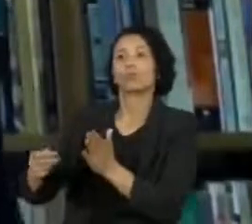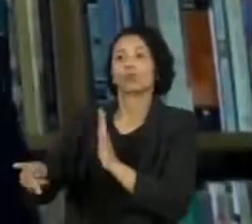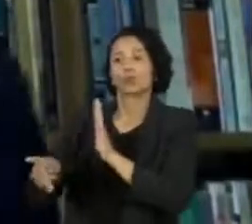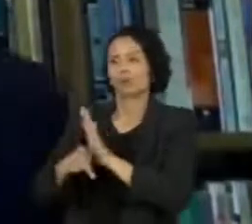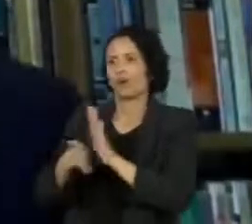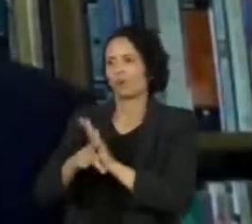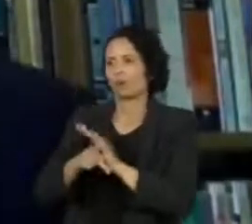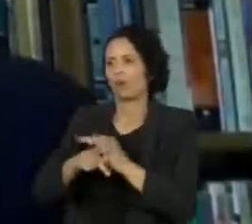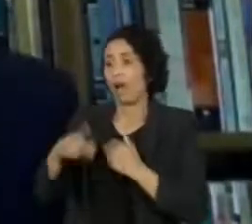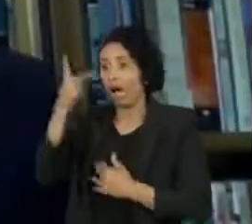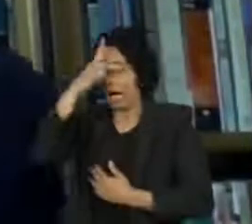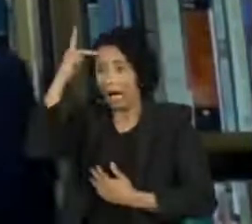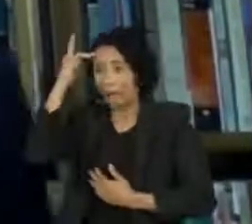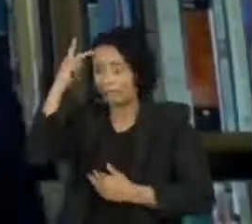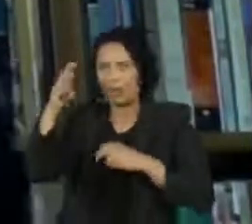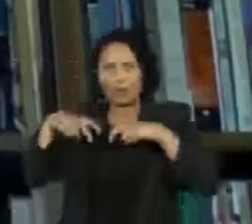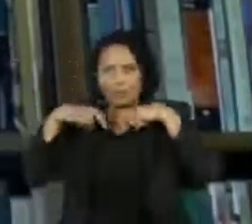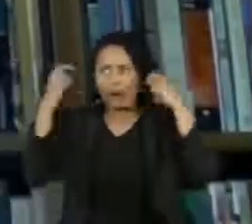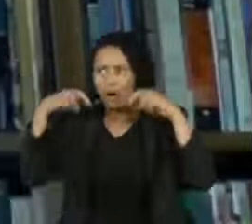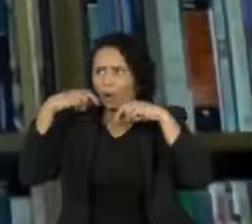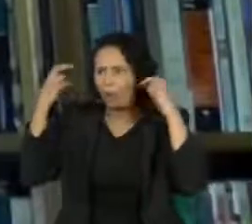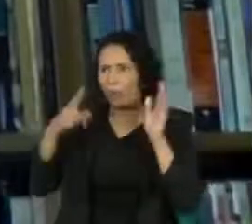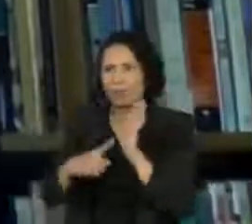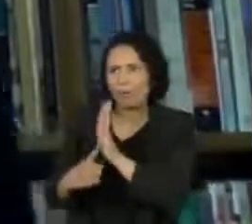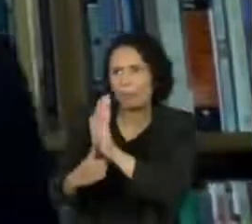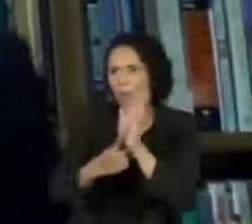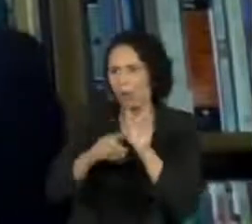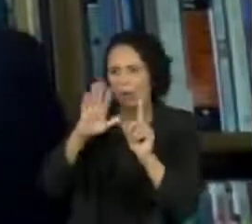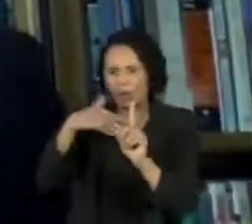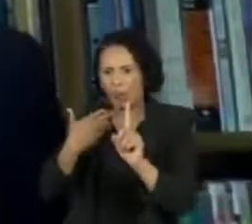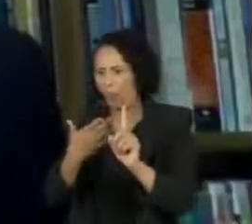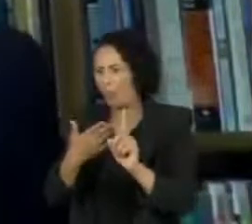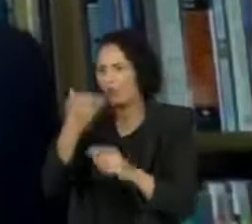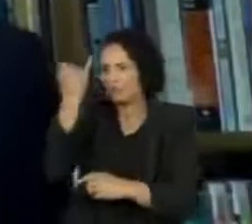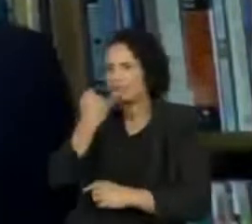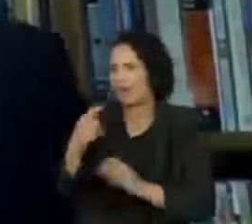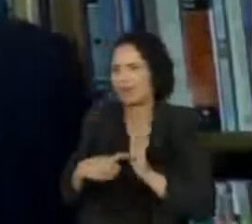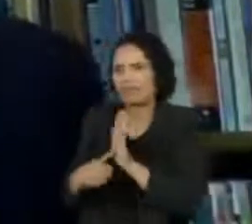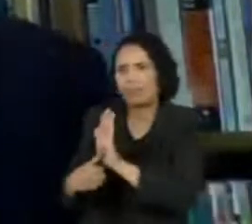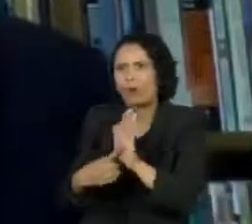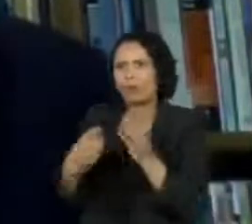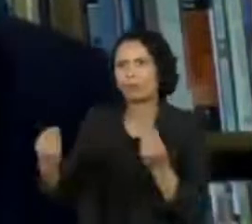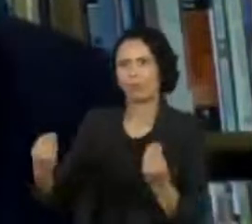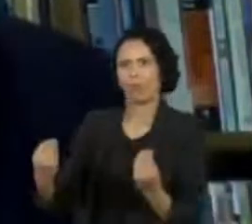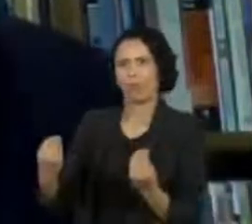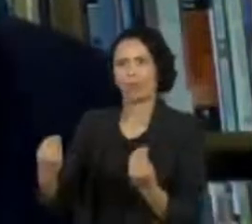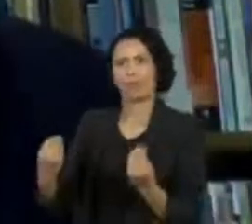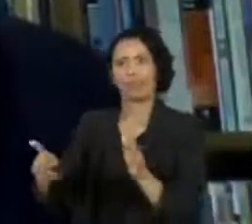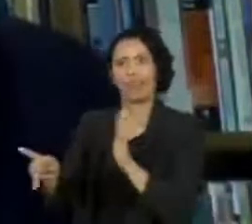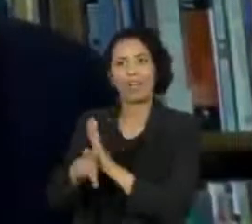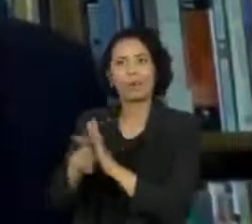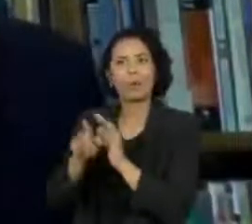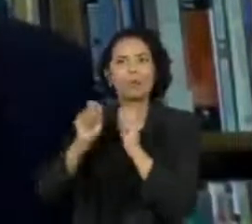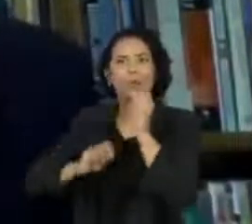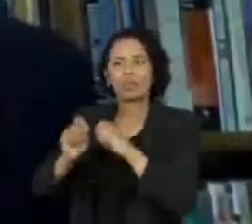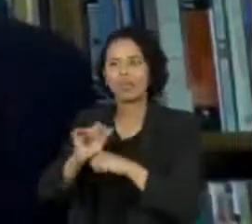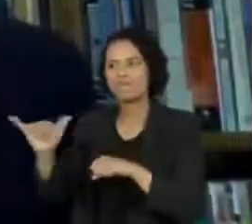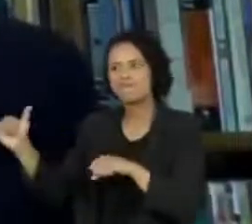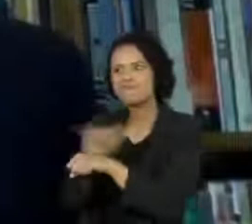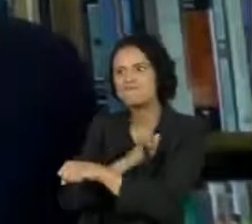expor a pessoa e atingir a sua honra e imagem, a gente tem que concluir que isso é claramente uma estratégia